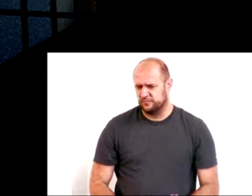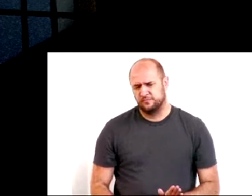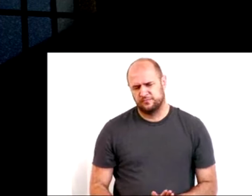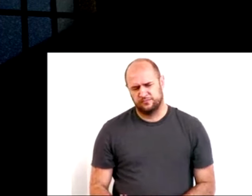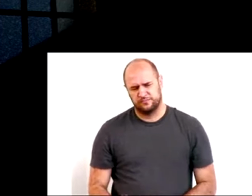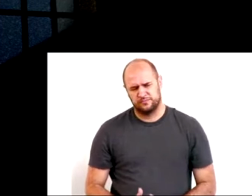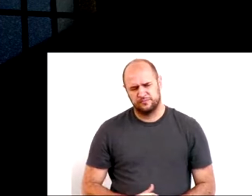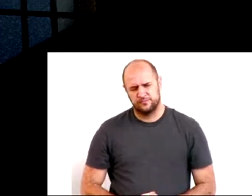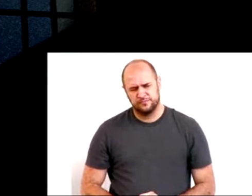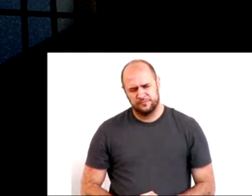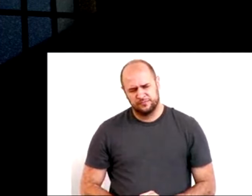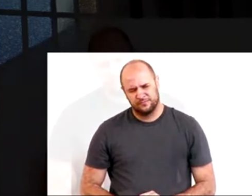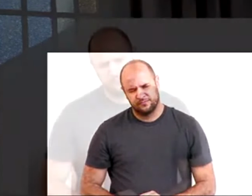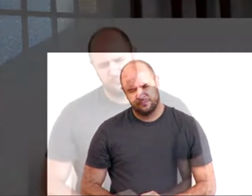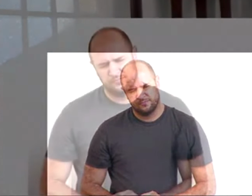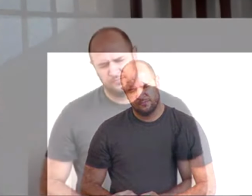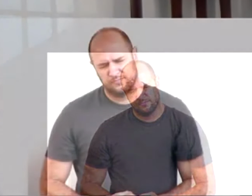Nós